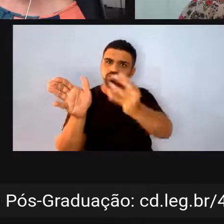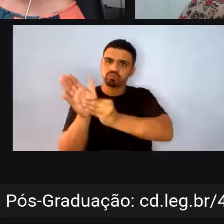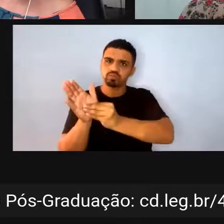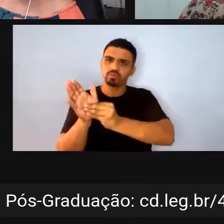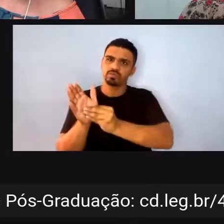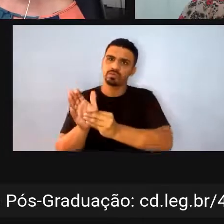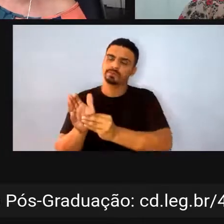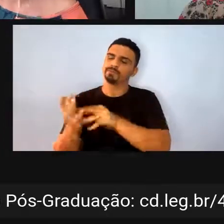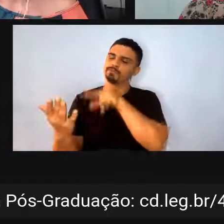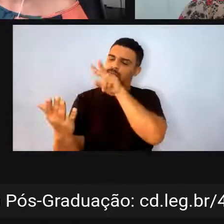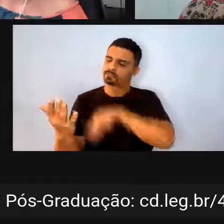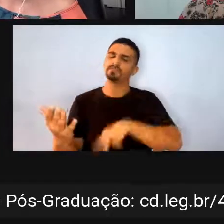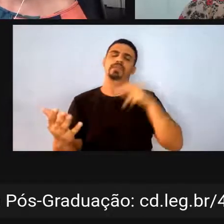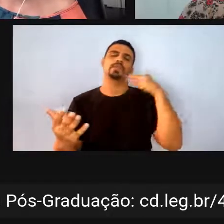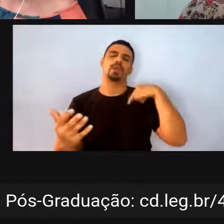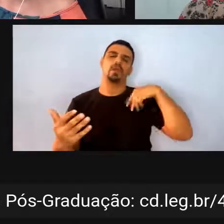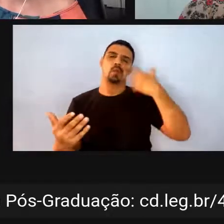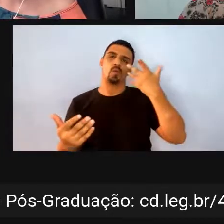mesmo, sabe?